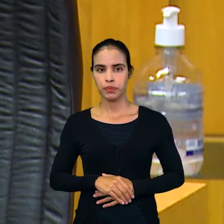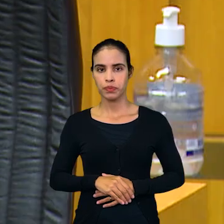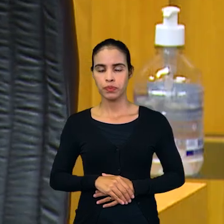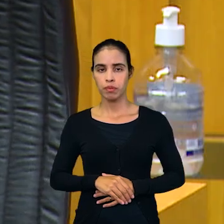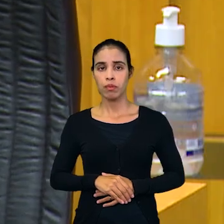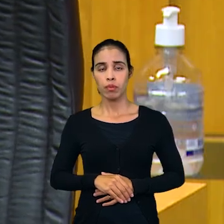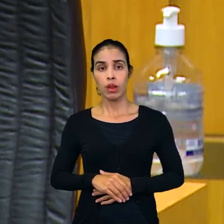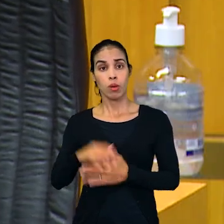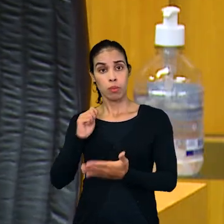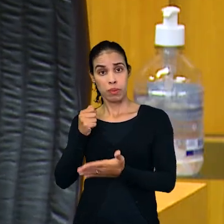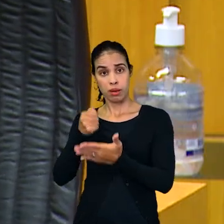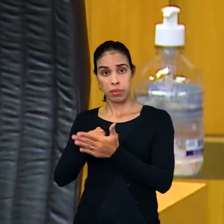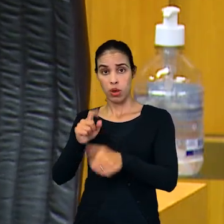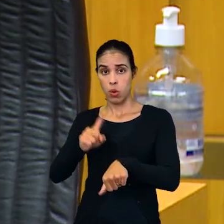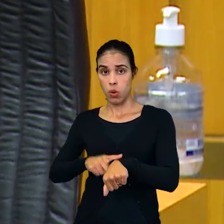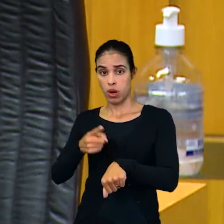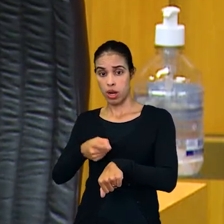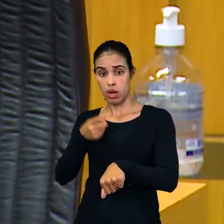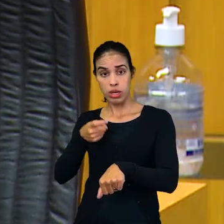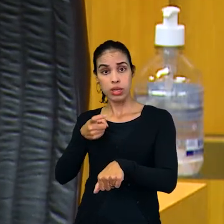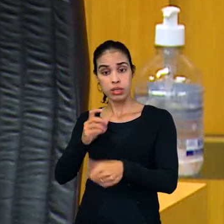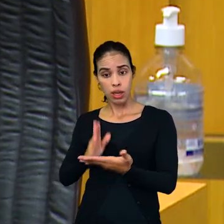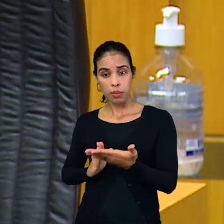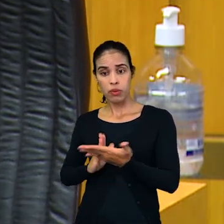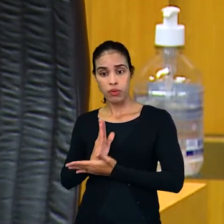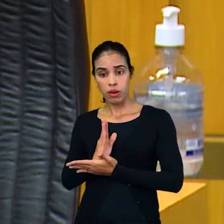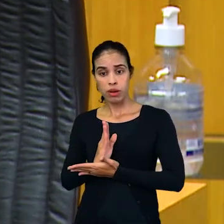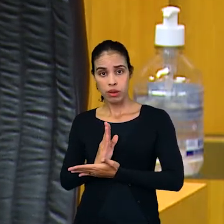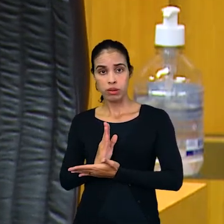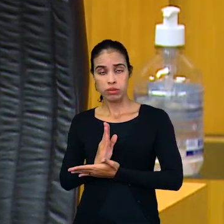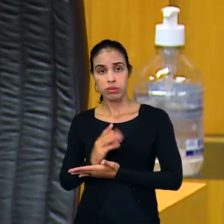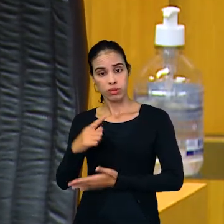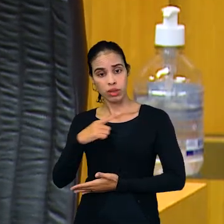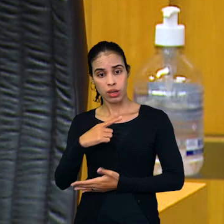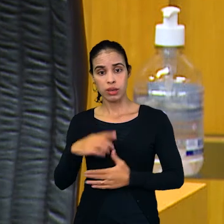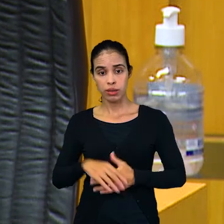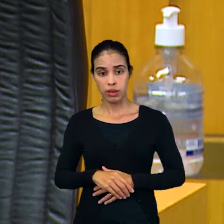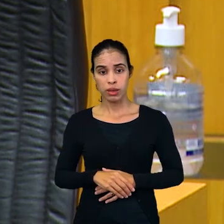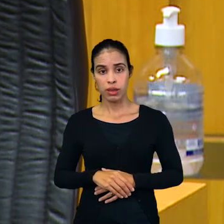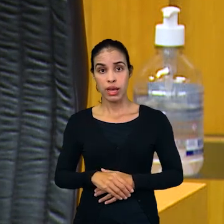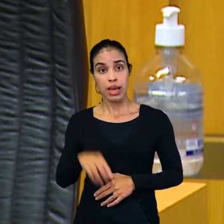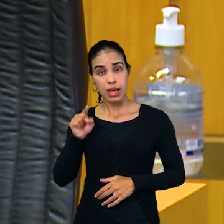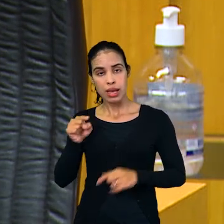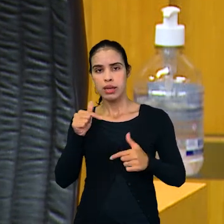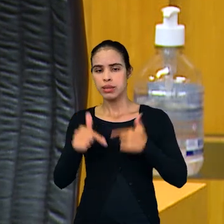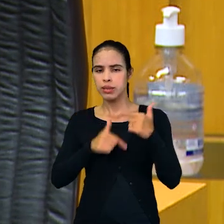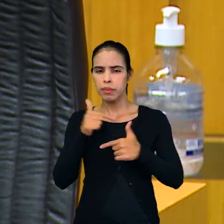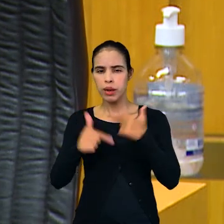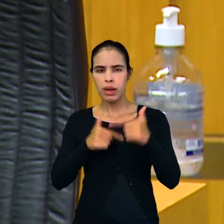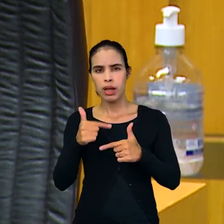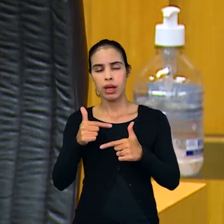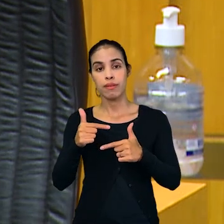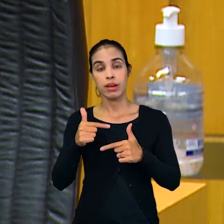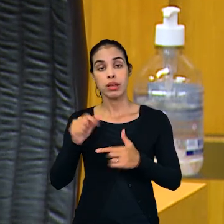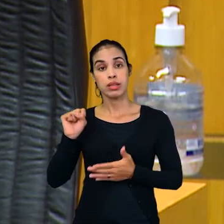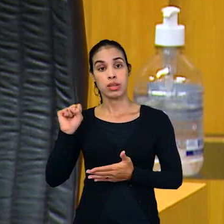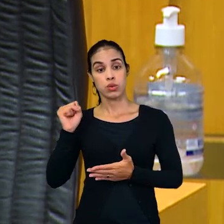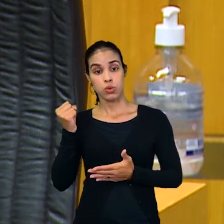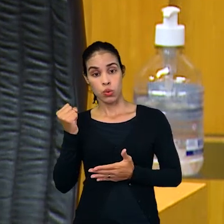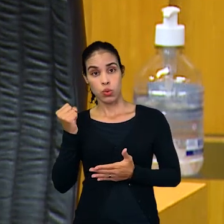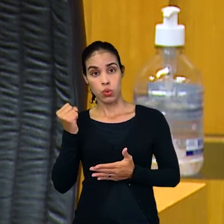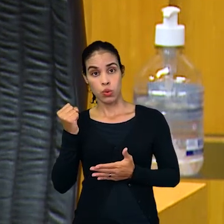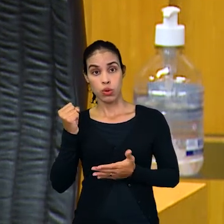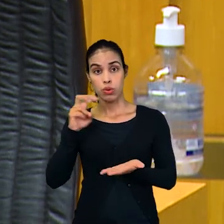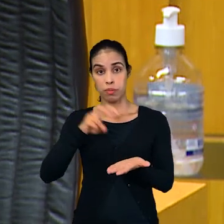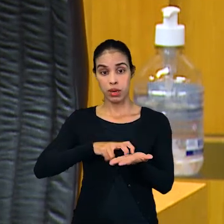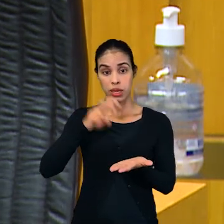empregadora. Inclusive, foi deferido o pagamento de horas extras aqui nesse sentido, que ele elaborava em média das 8